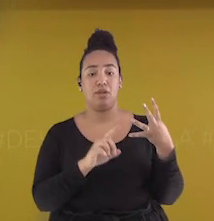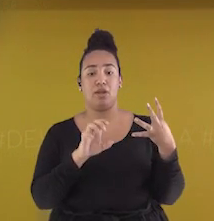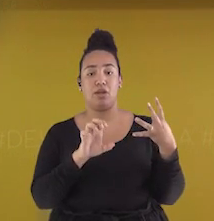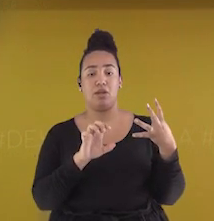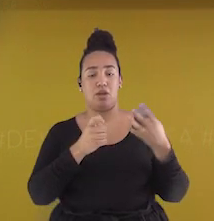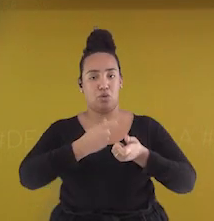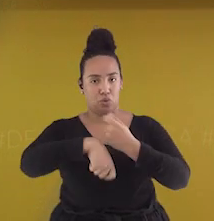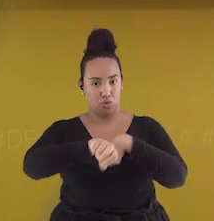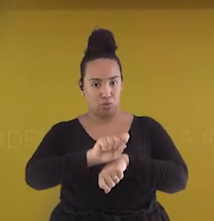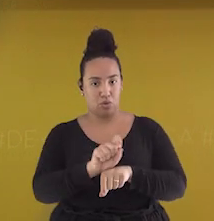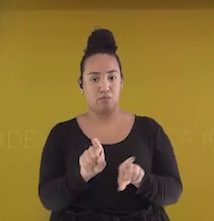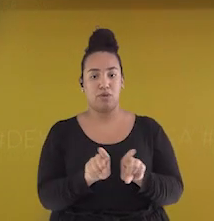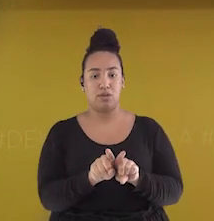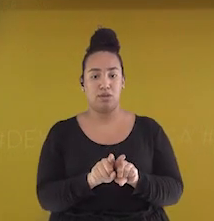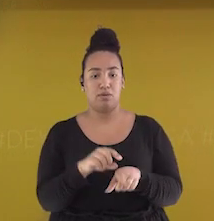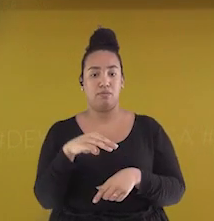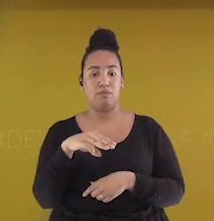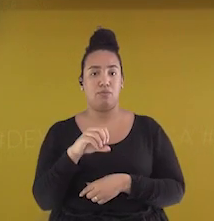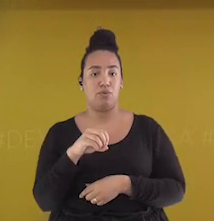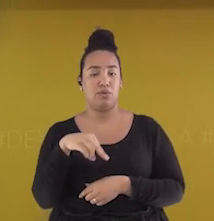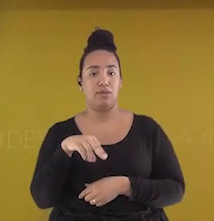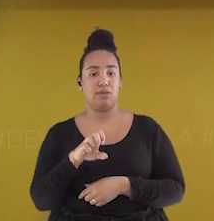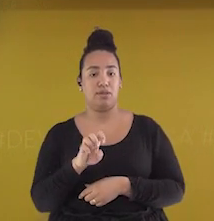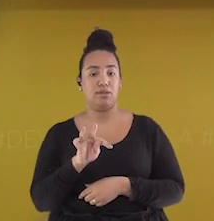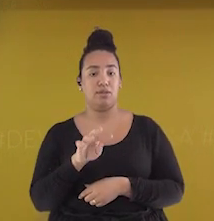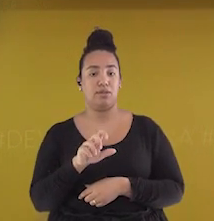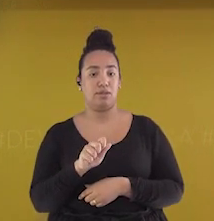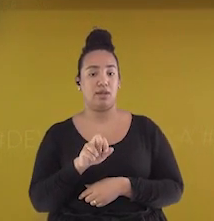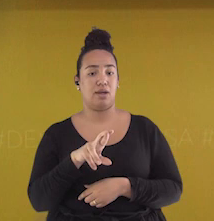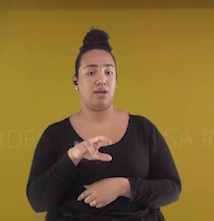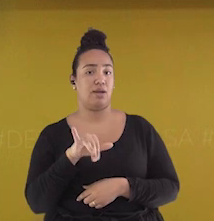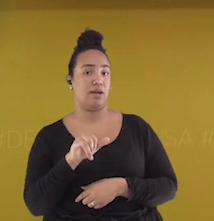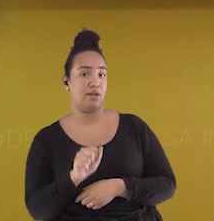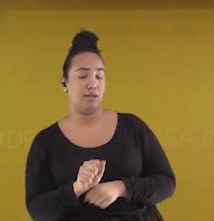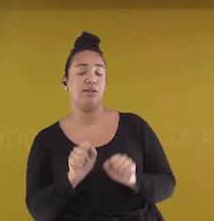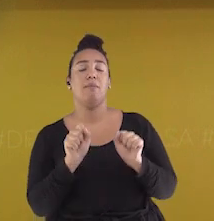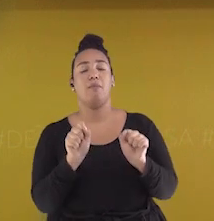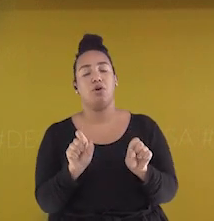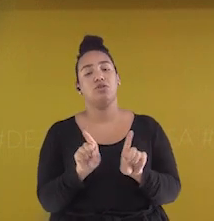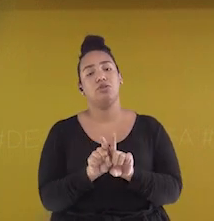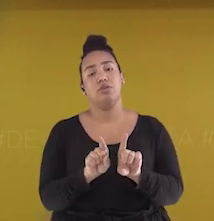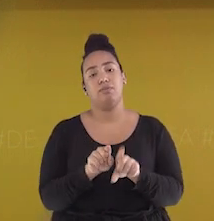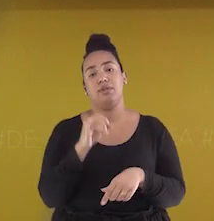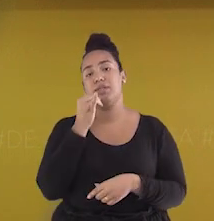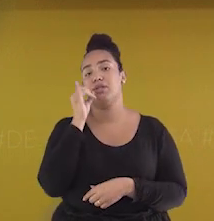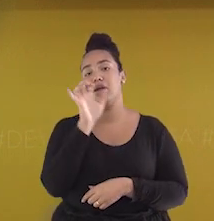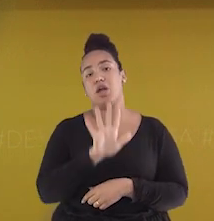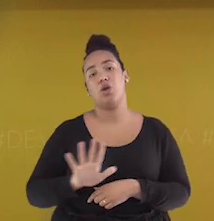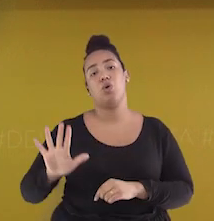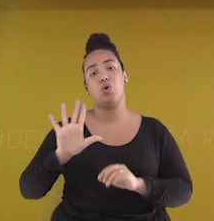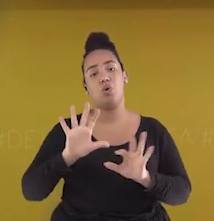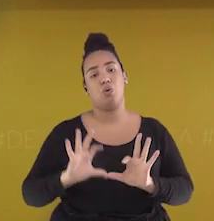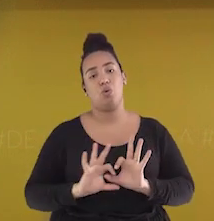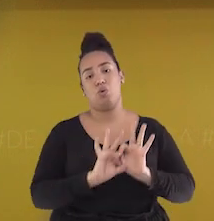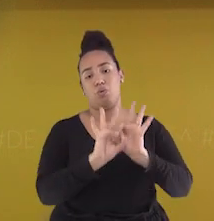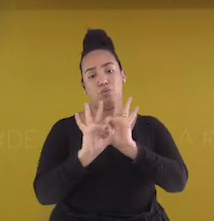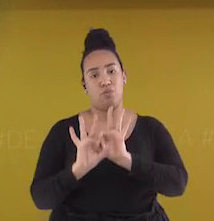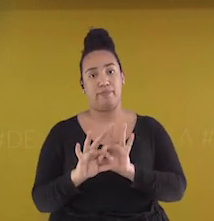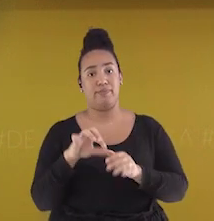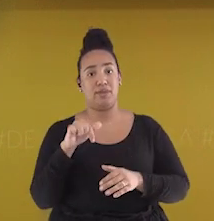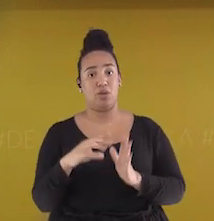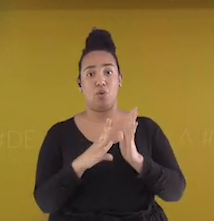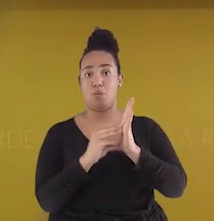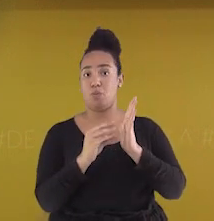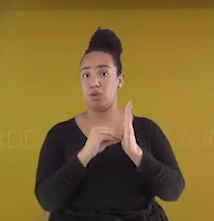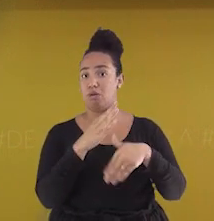e Monetária, conhecido também por União Europeia. Esse é o modelo mais avançado de bloco do